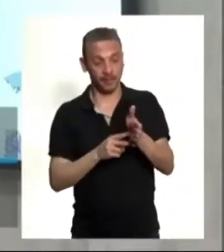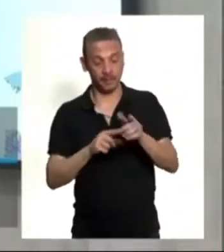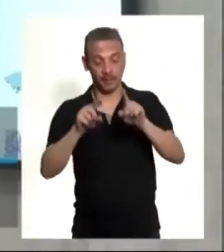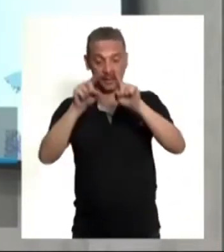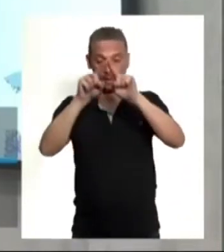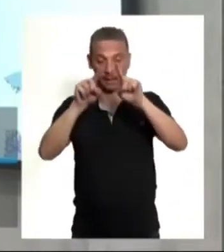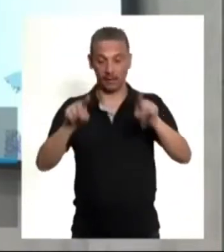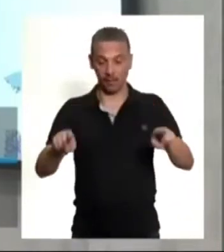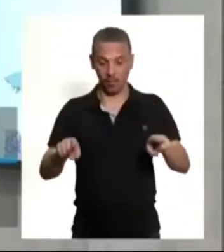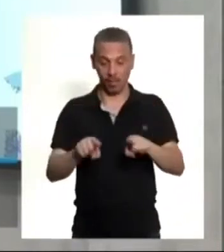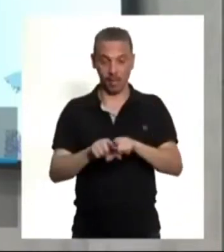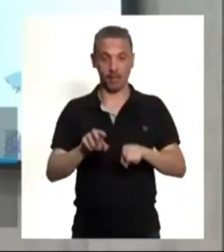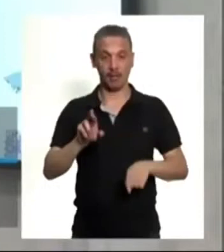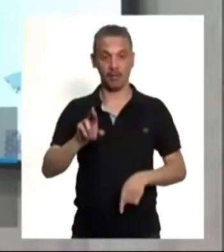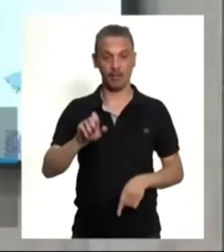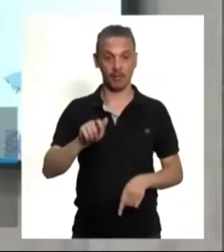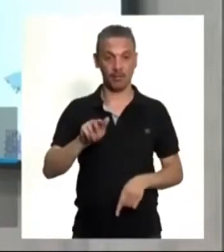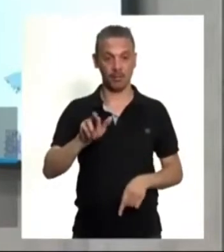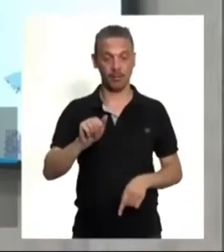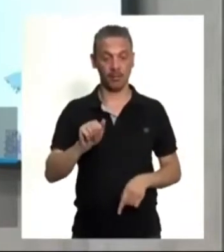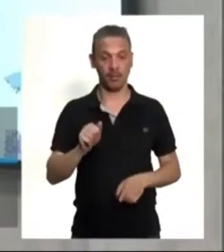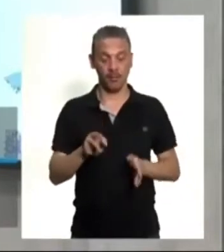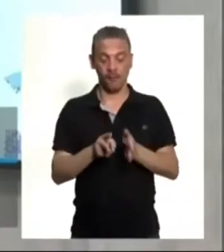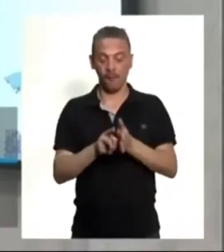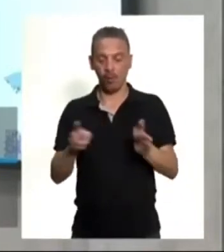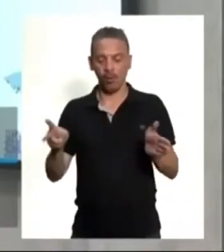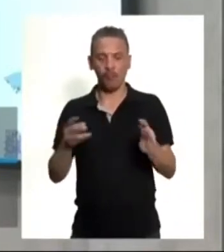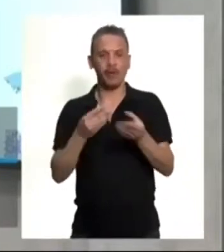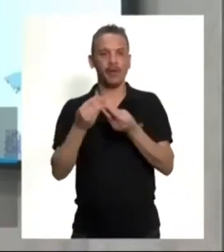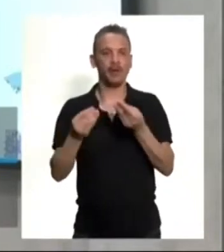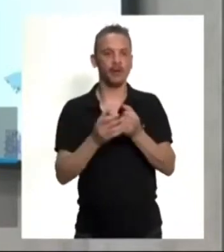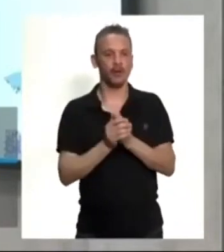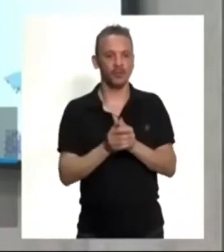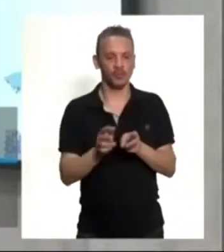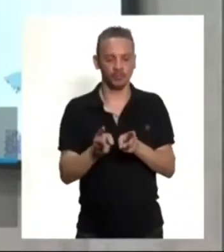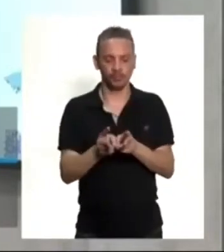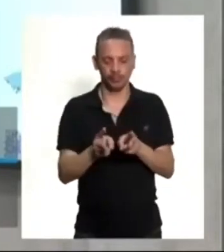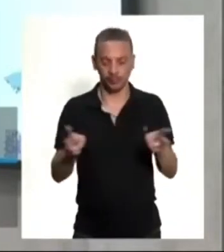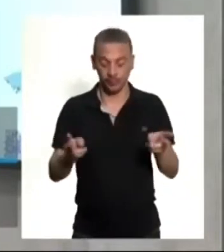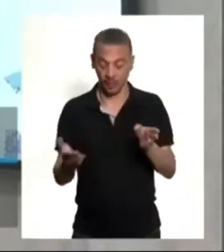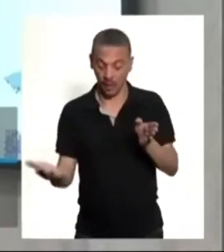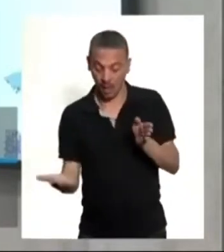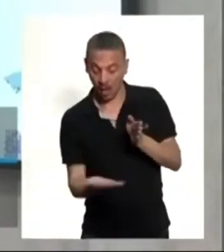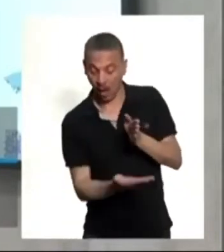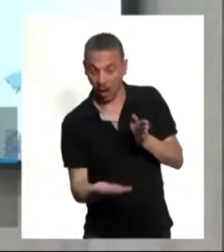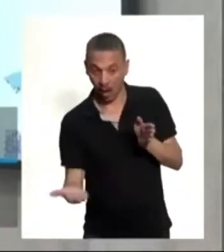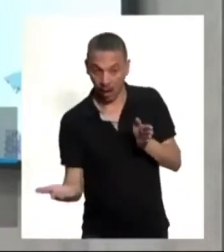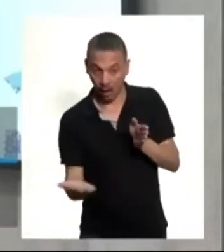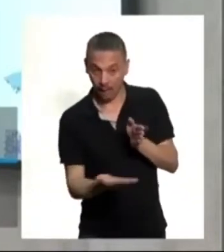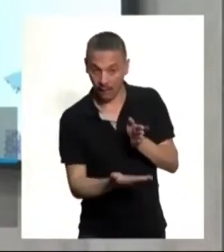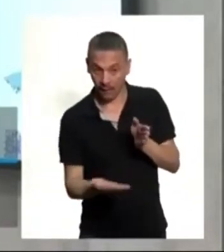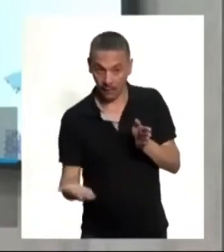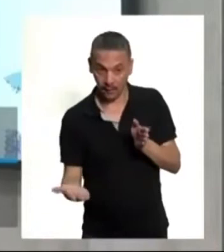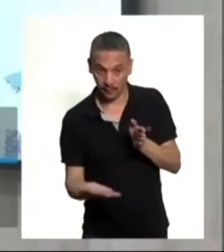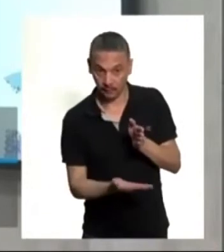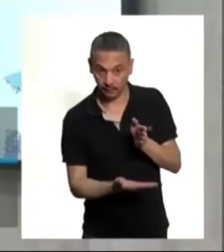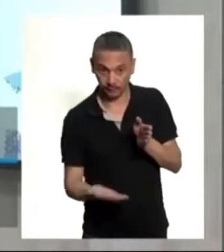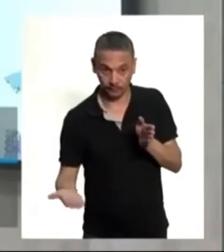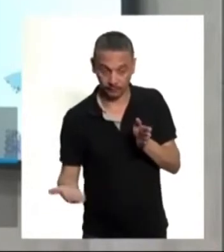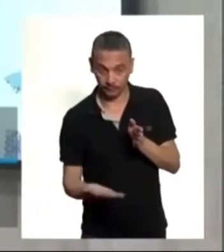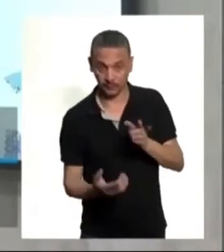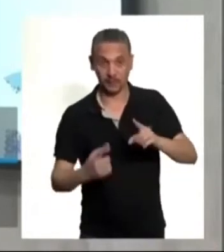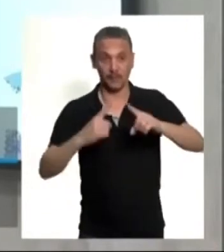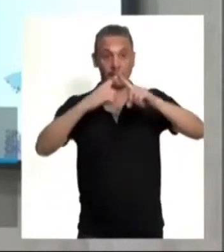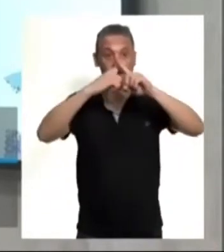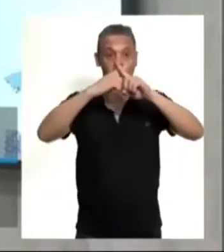base é um triângulo equilátero. Calcula o volume, Fredão? Calculo. Para calcular o volume, vou fazer a área da base, ou seja, a área do triângulo